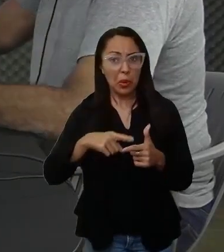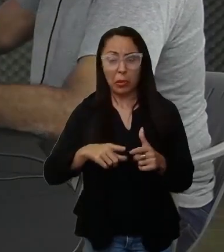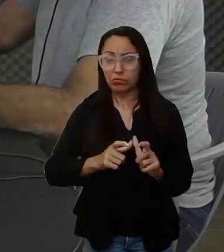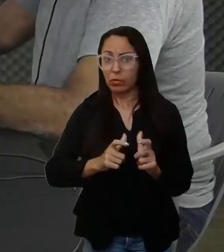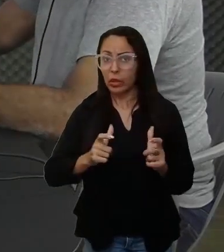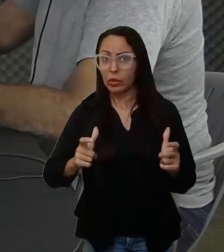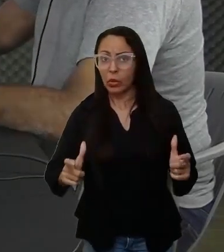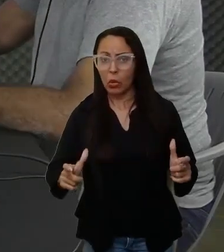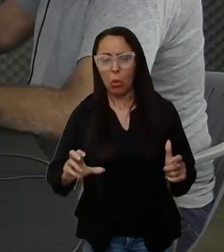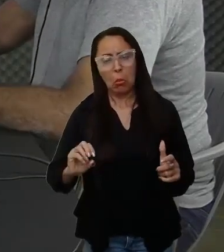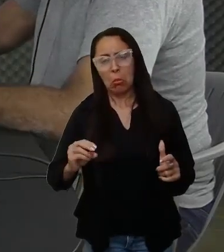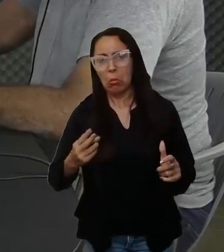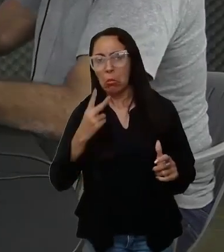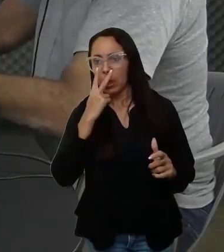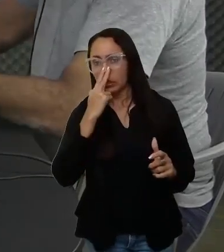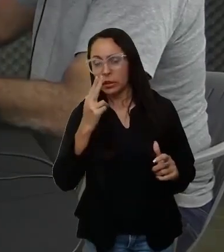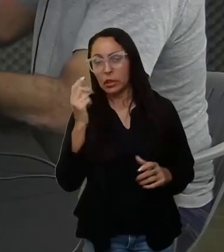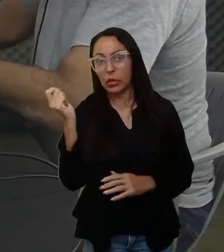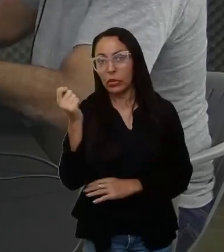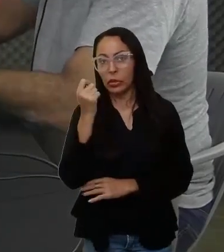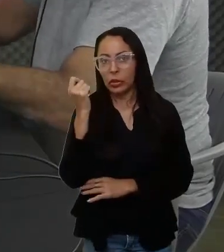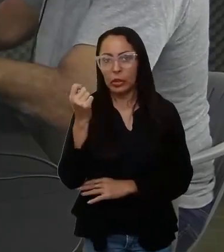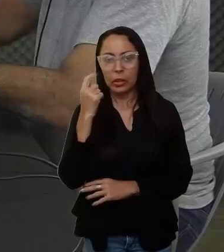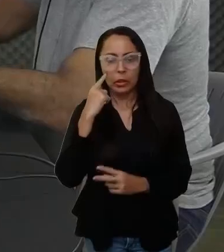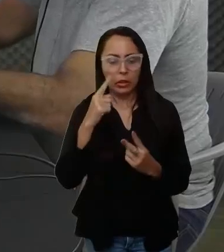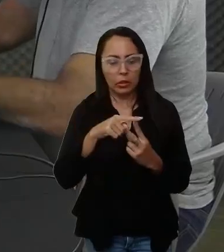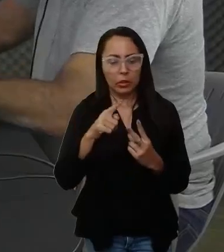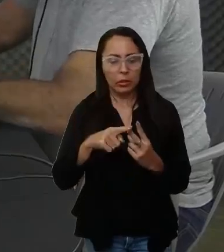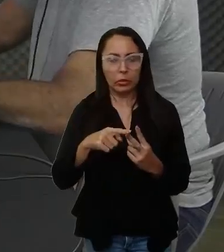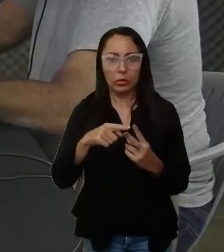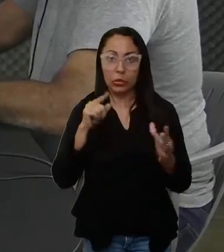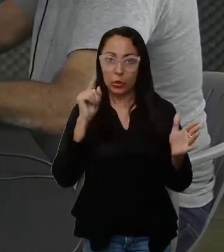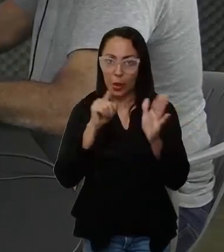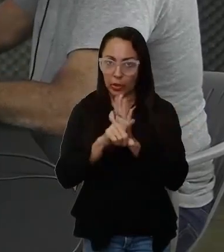ou parecida com a do Rio Grande do Sul? São duas perguntas, né?